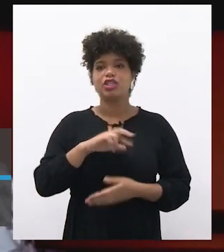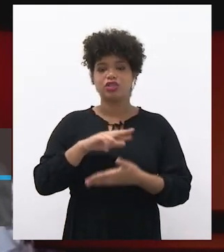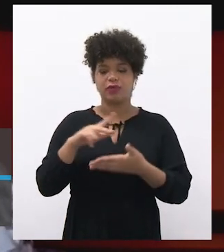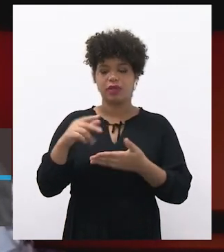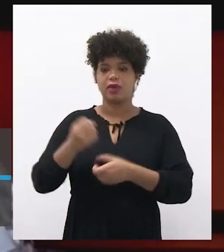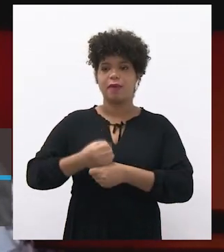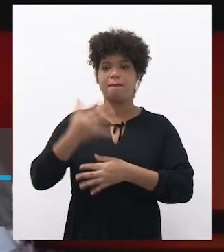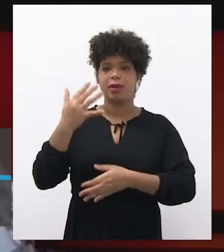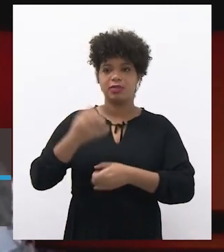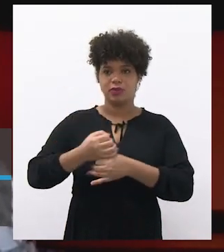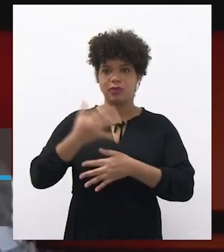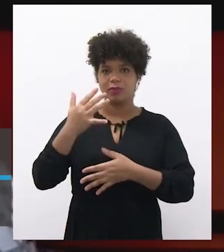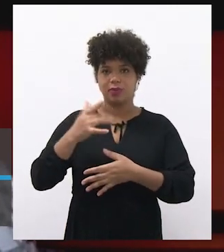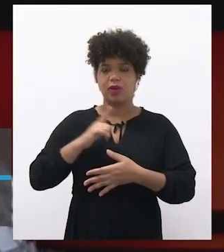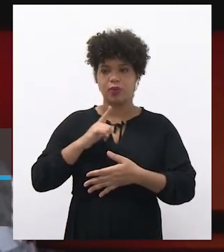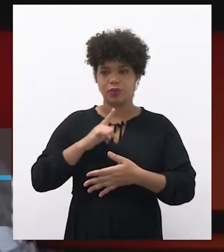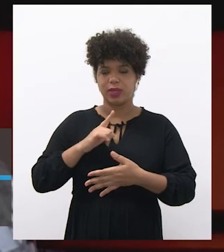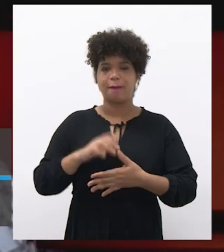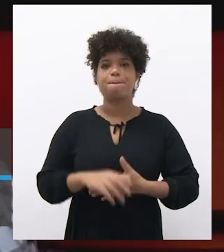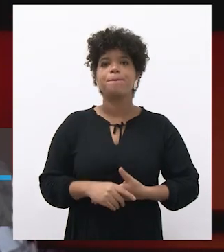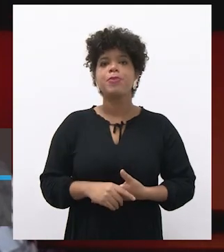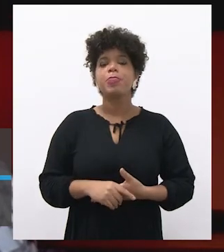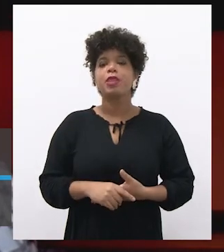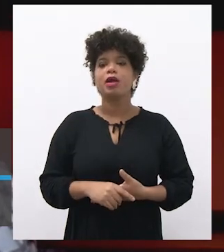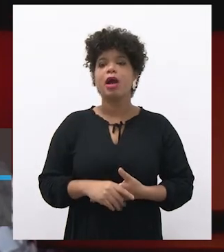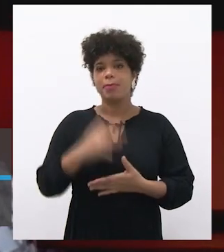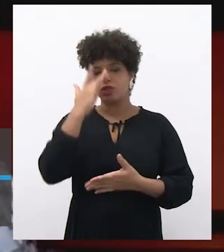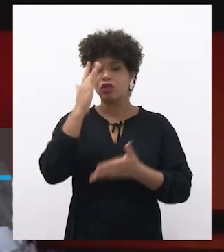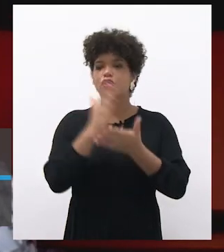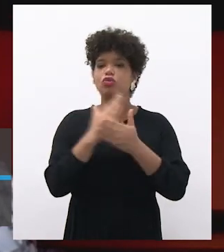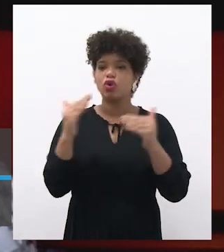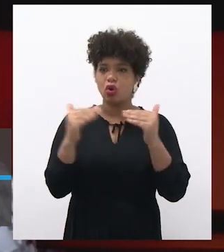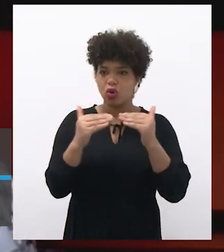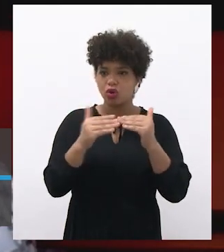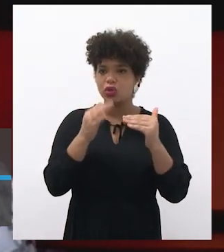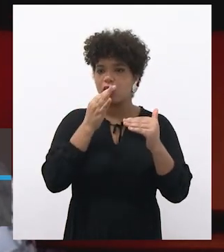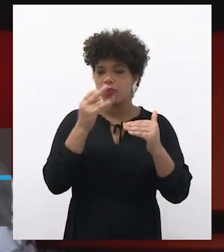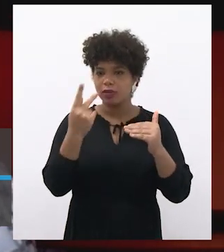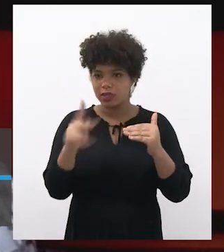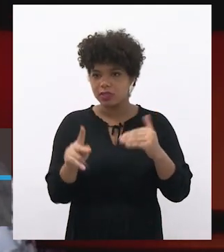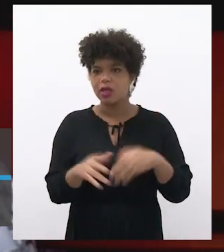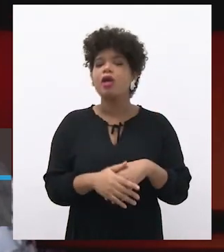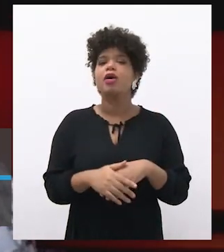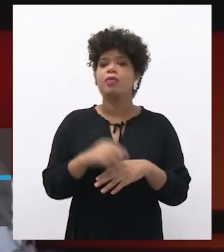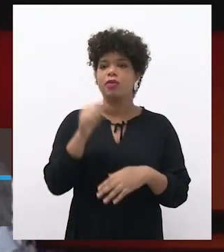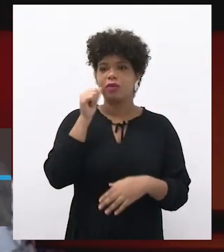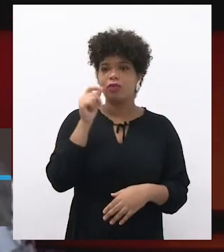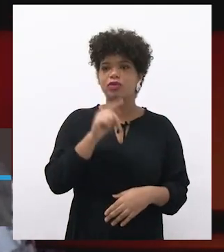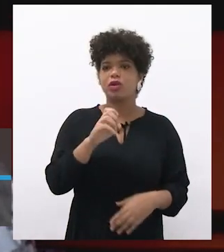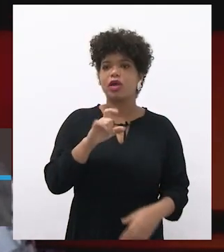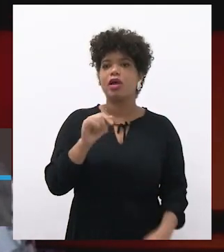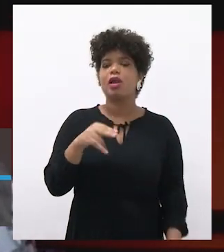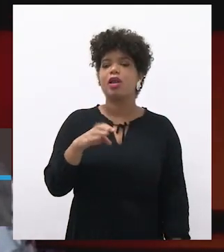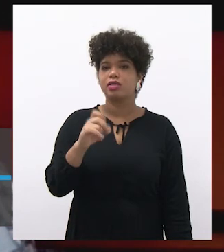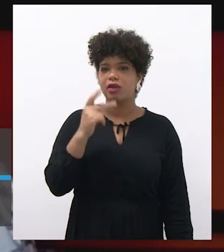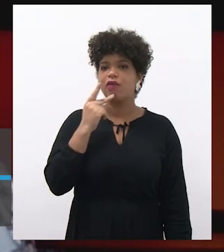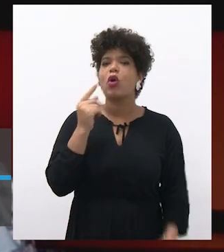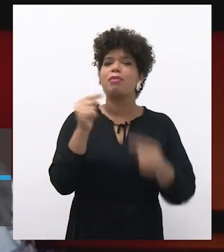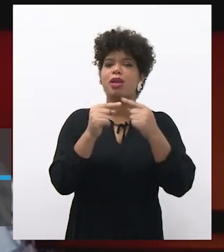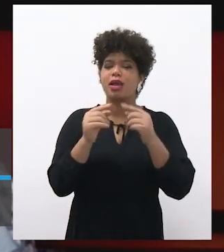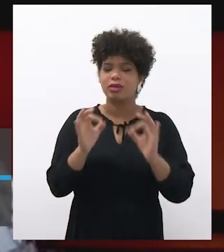física, sexual, moral, patrimonial e a violência psicológica, que eu vou tecer comentários mais detalhados,